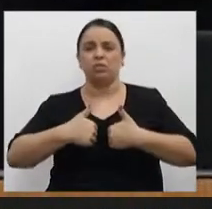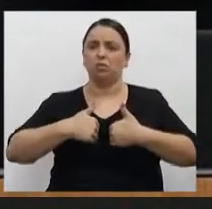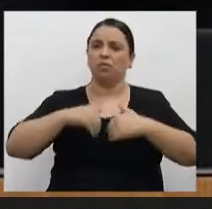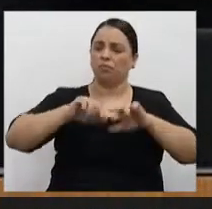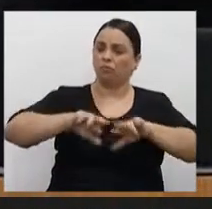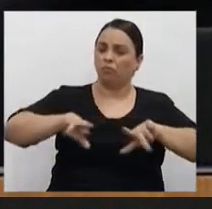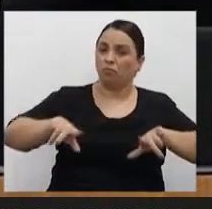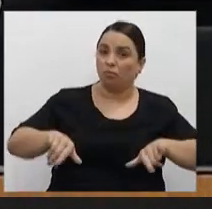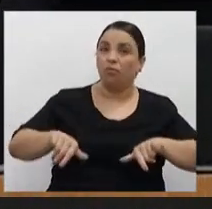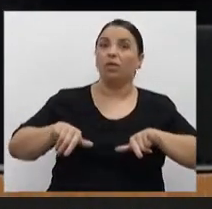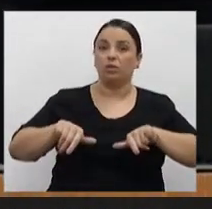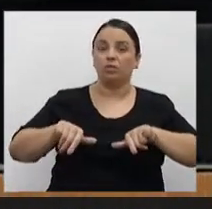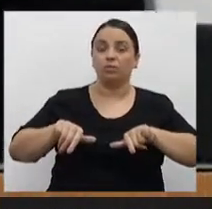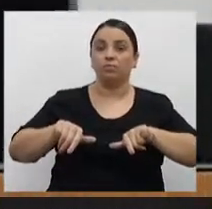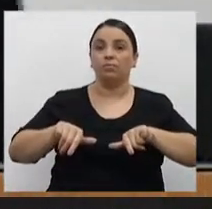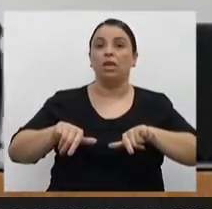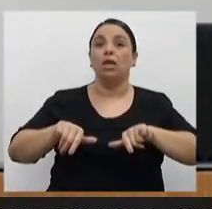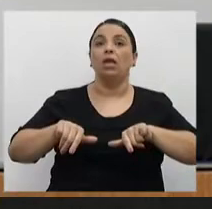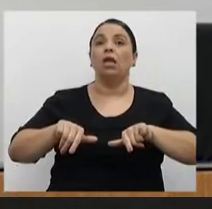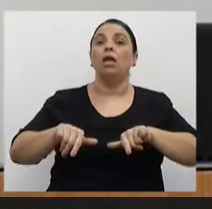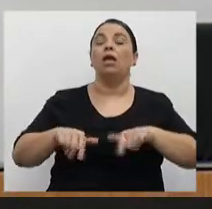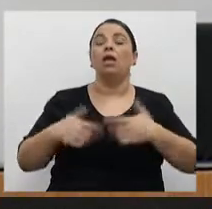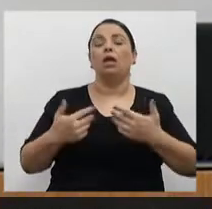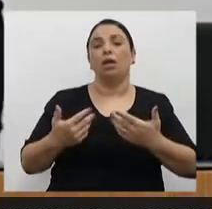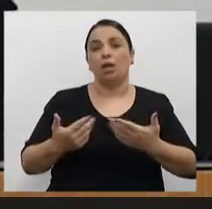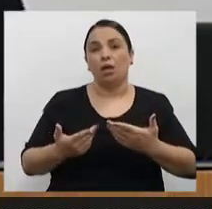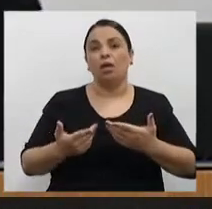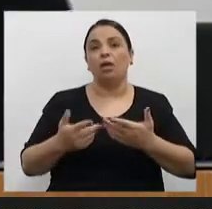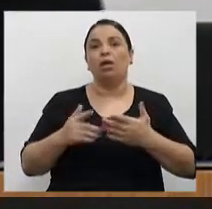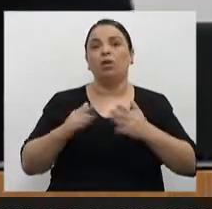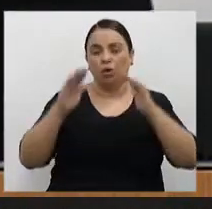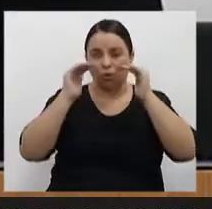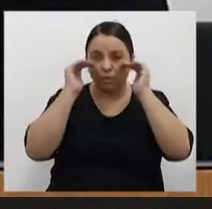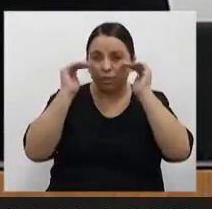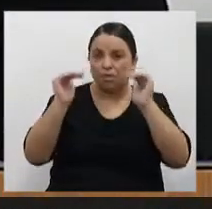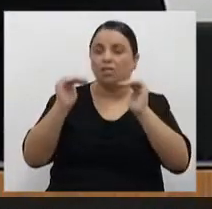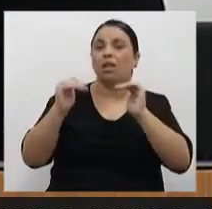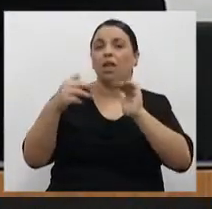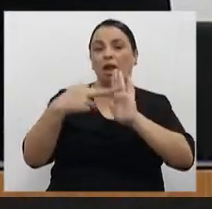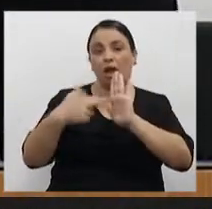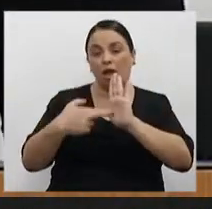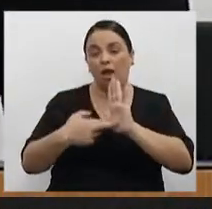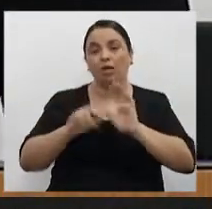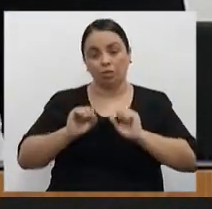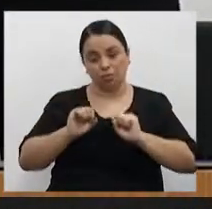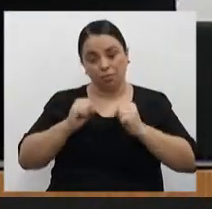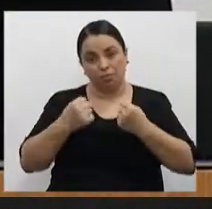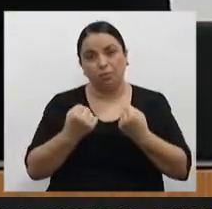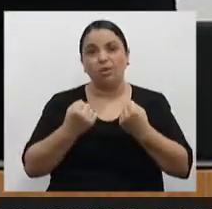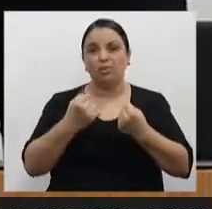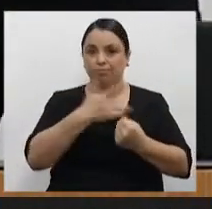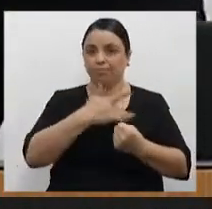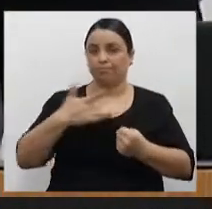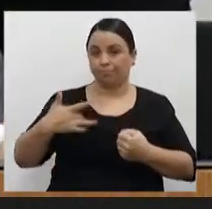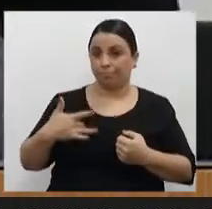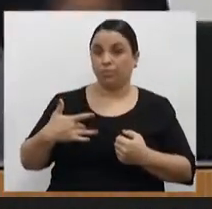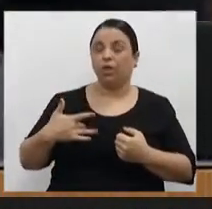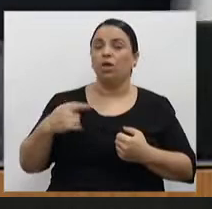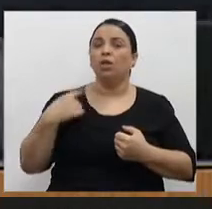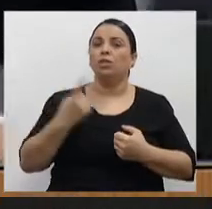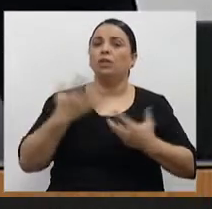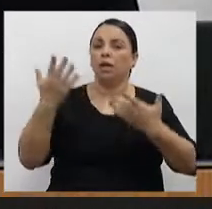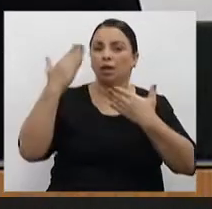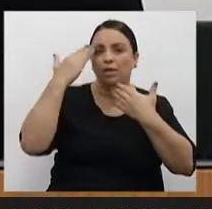as limitações que tem para seguir os protocolos de prevenção. Queremos aqui registrar e agradecer os